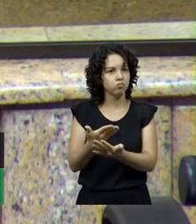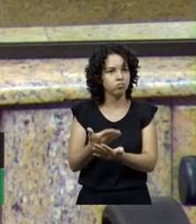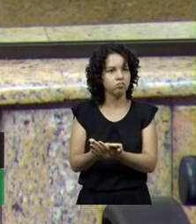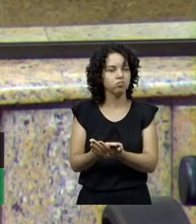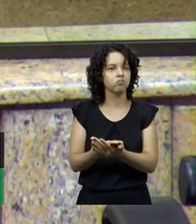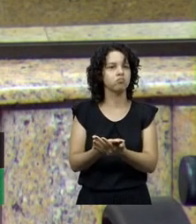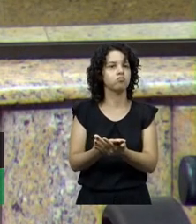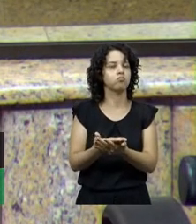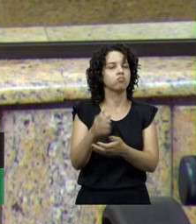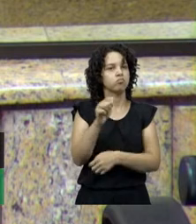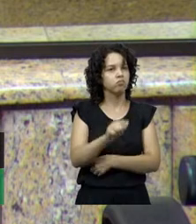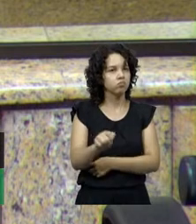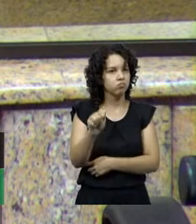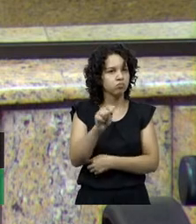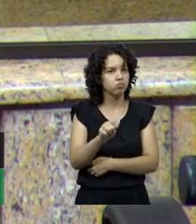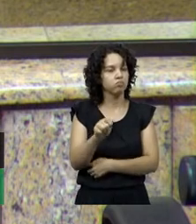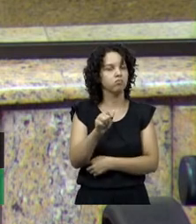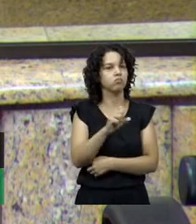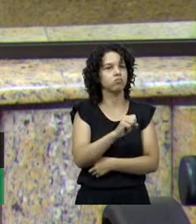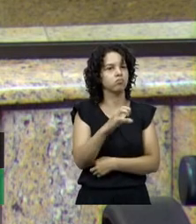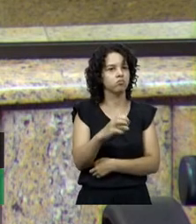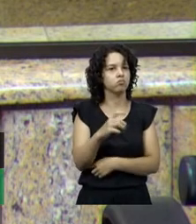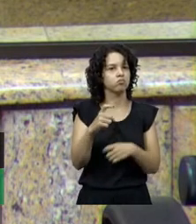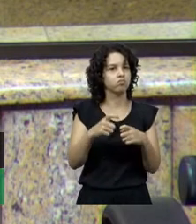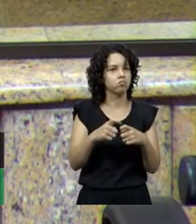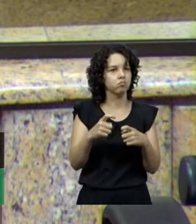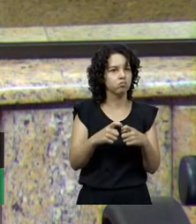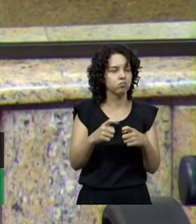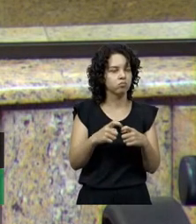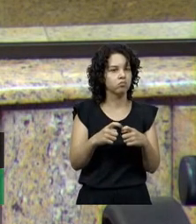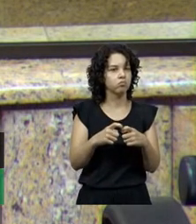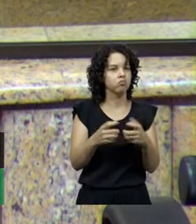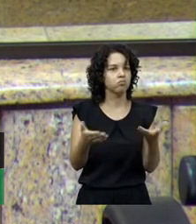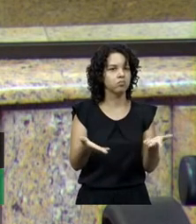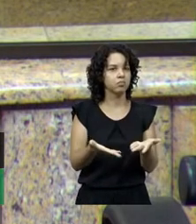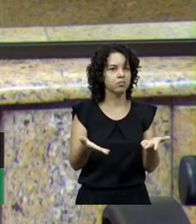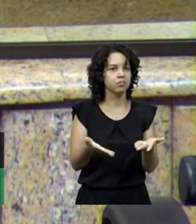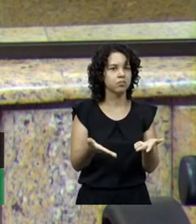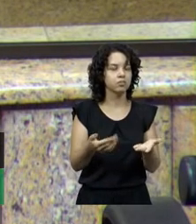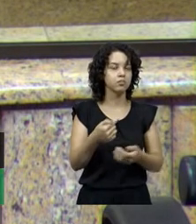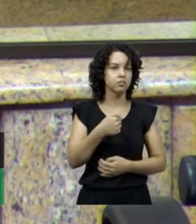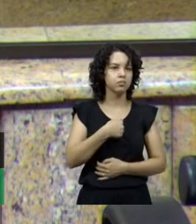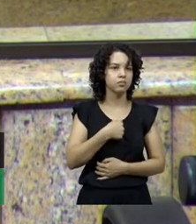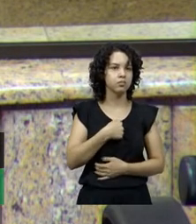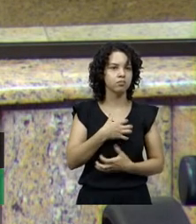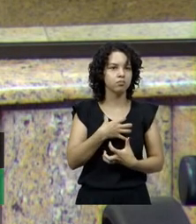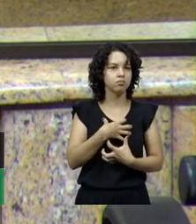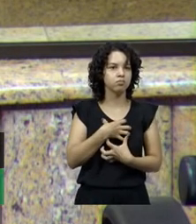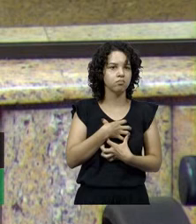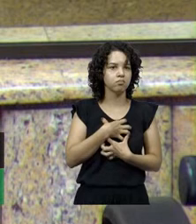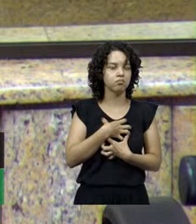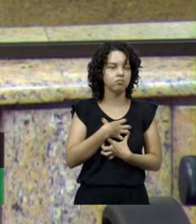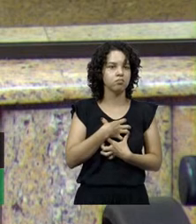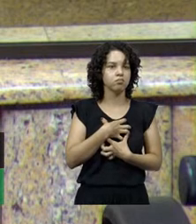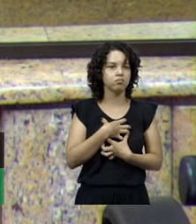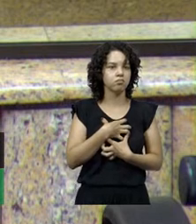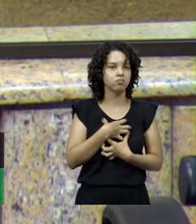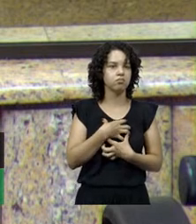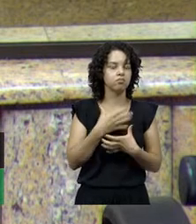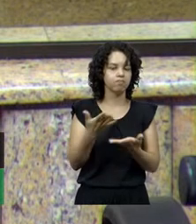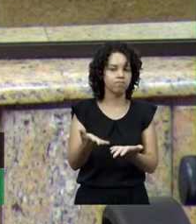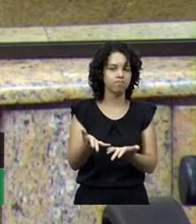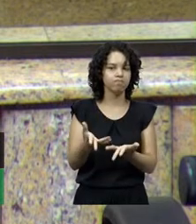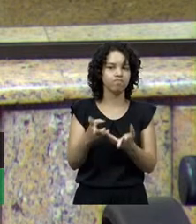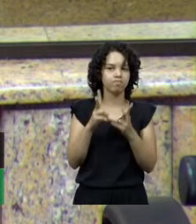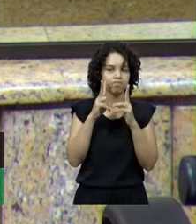Medicina também. E fica aqui o meu profundo reconhecimento a esse